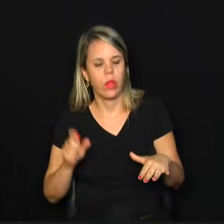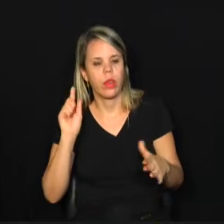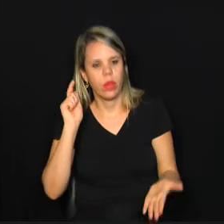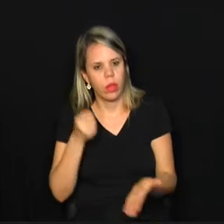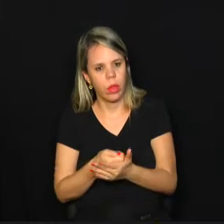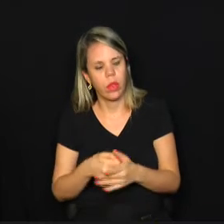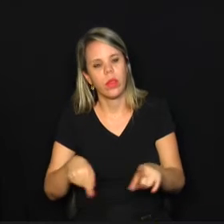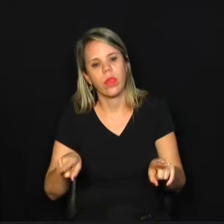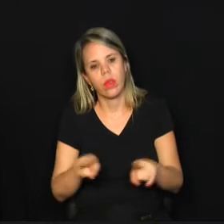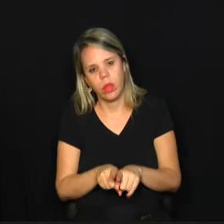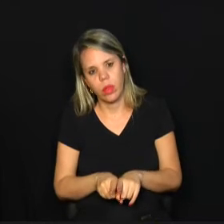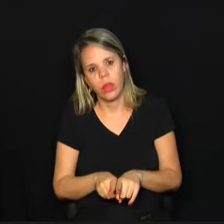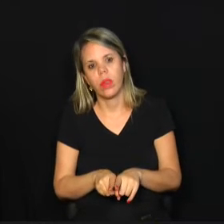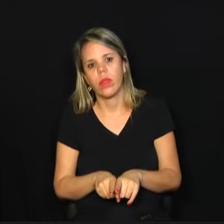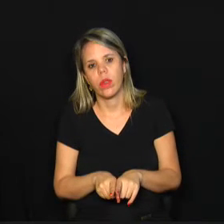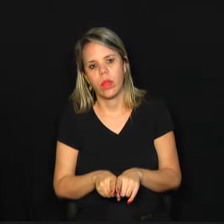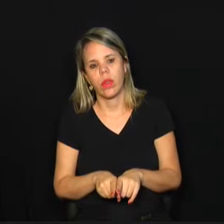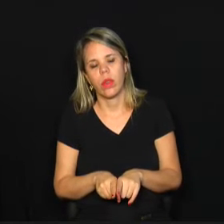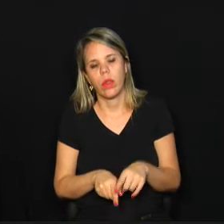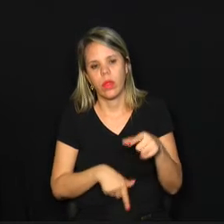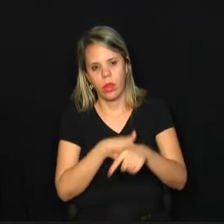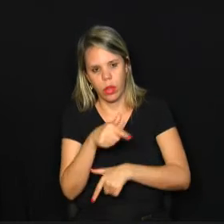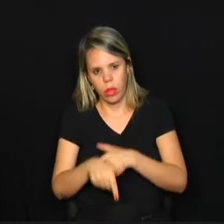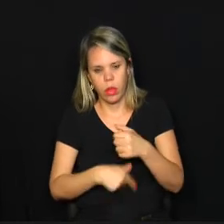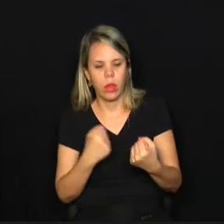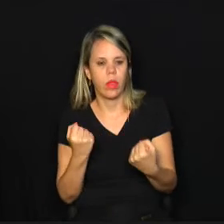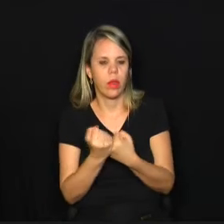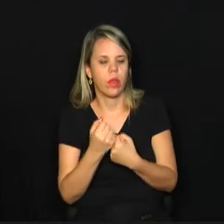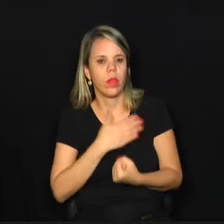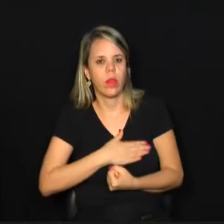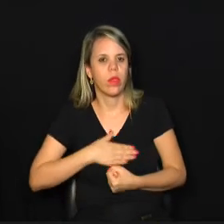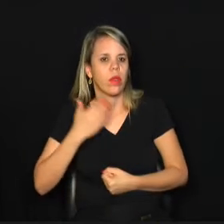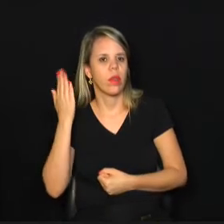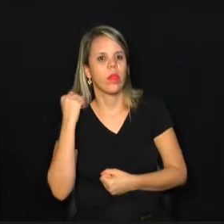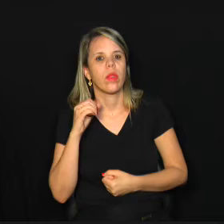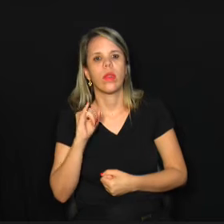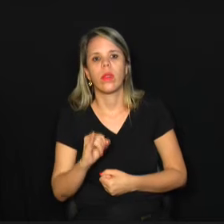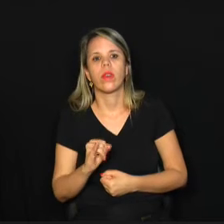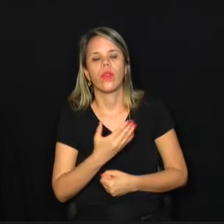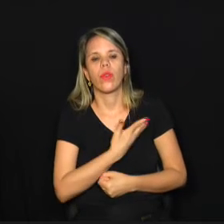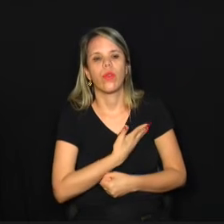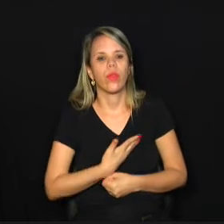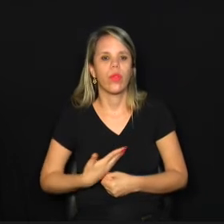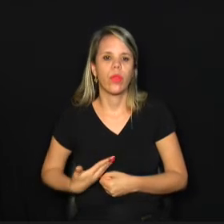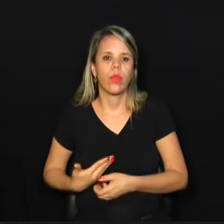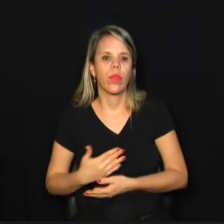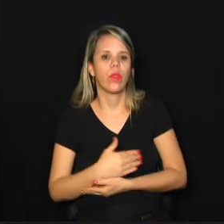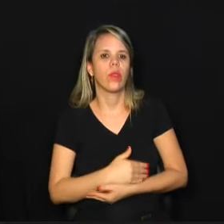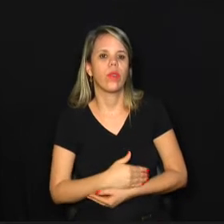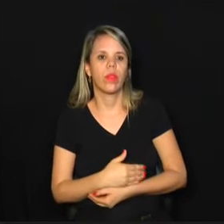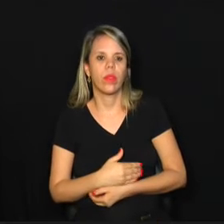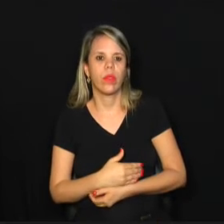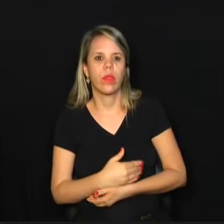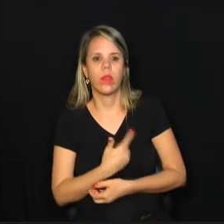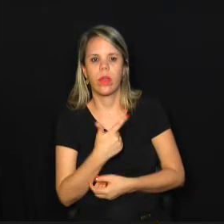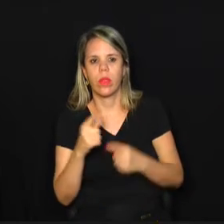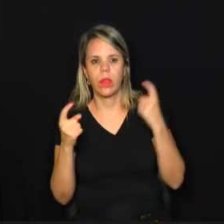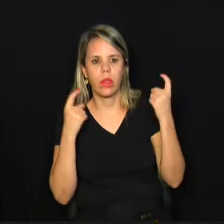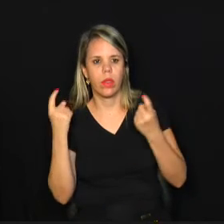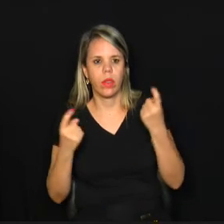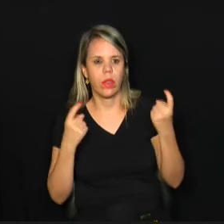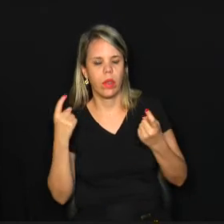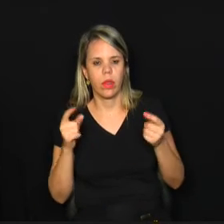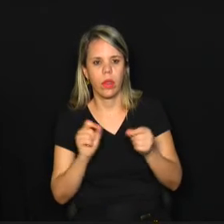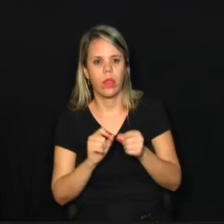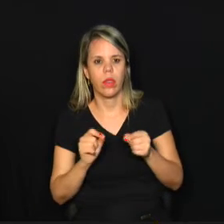garantir, inclusive, a questão das condições de trabalho. Eu gostaria de saber se o governo, né, não tem essa preocupação de